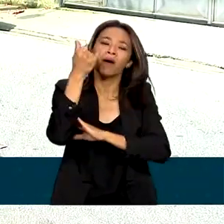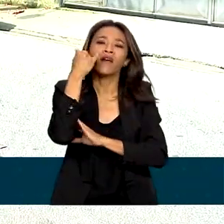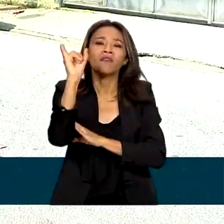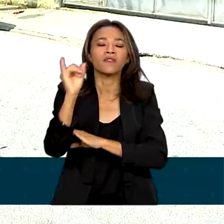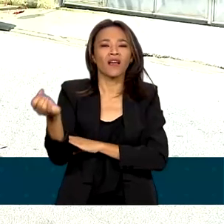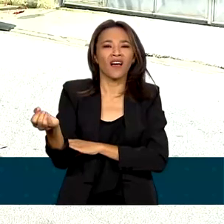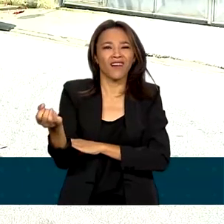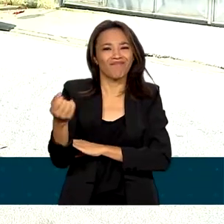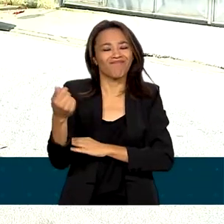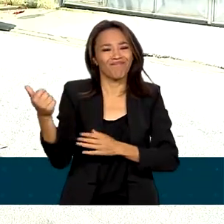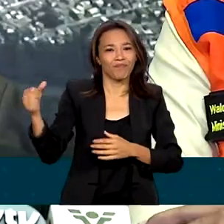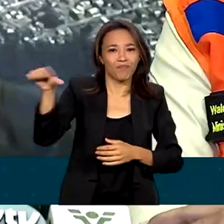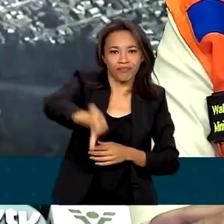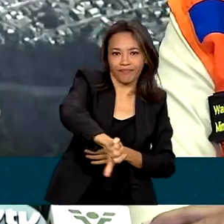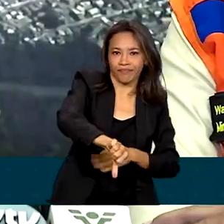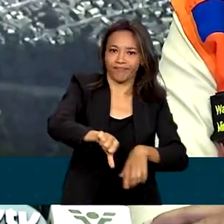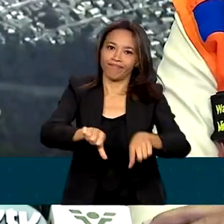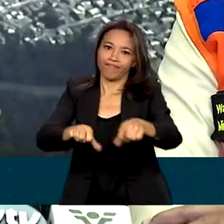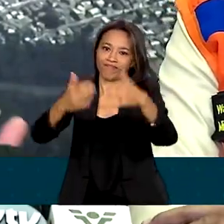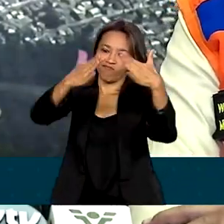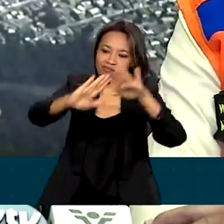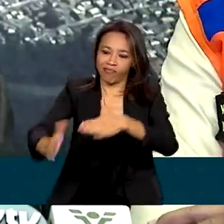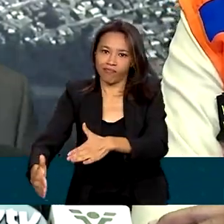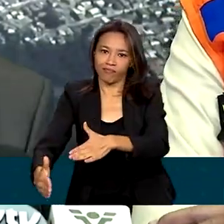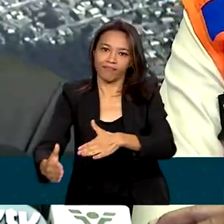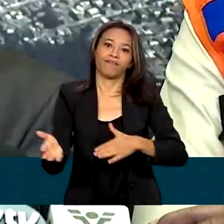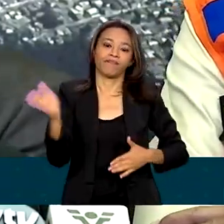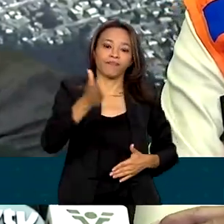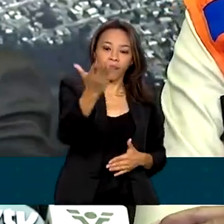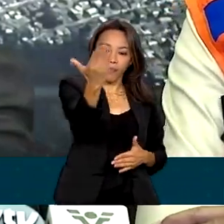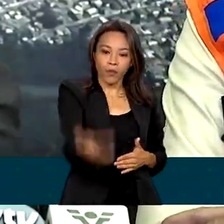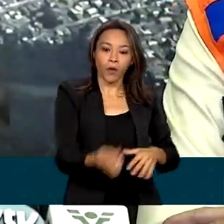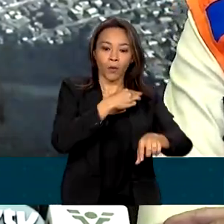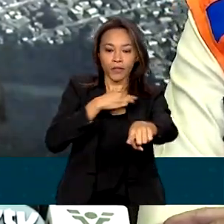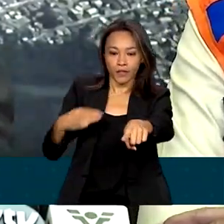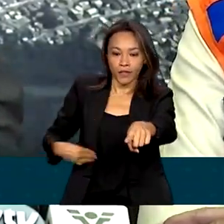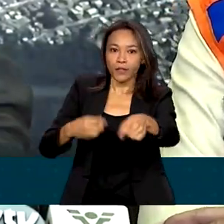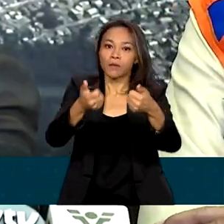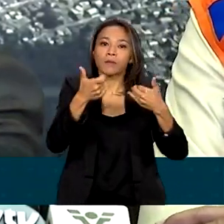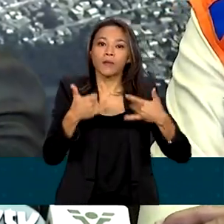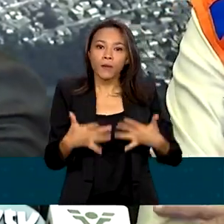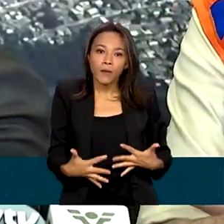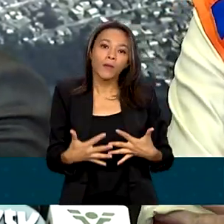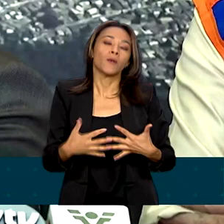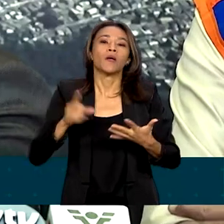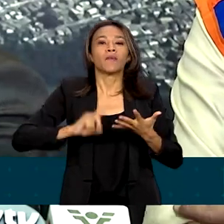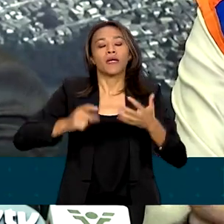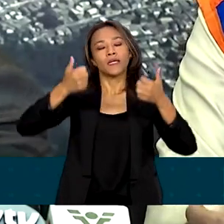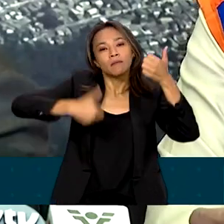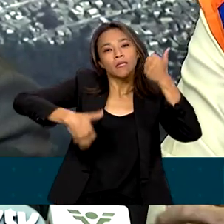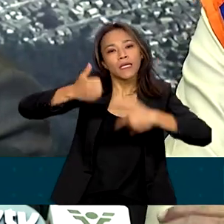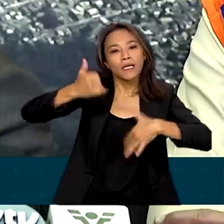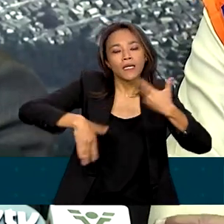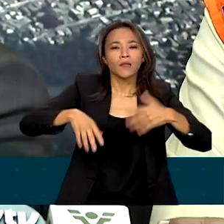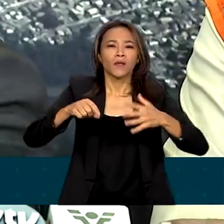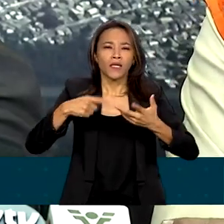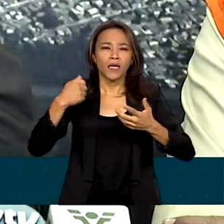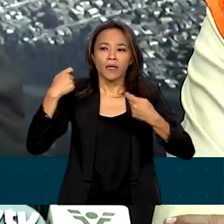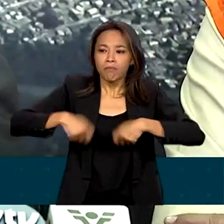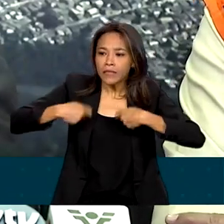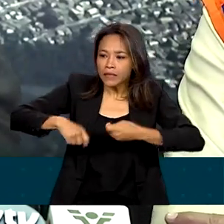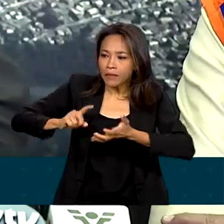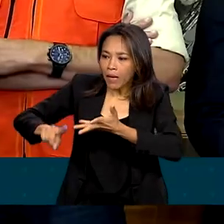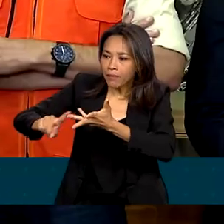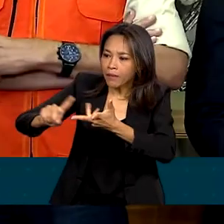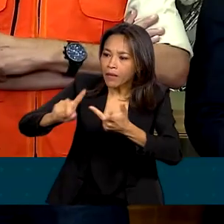novas tragédias o ministro do Márcio França explicou que as demandas serão direcionadas a cada Ministério